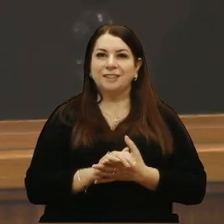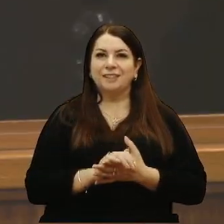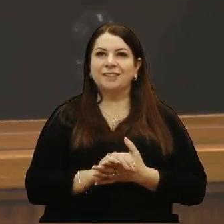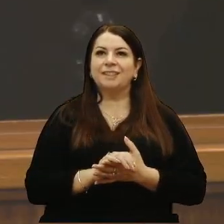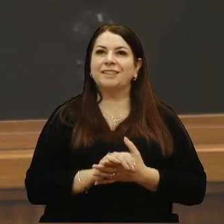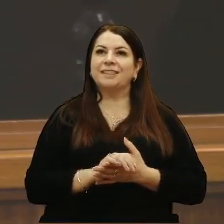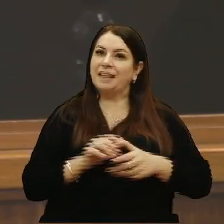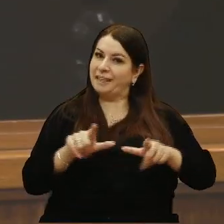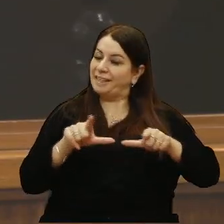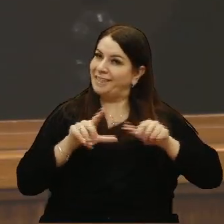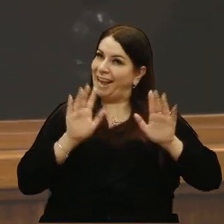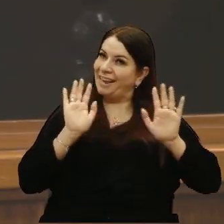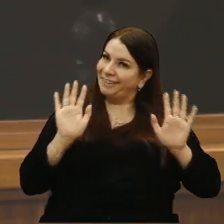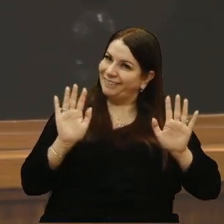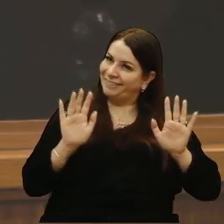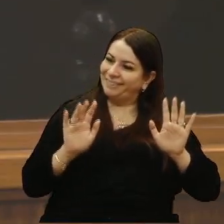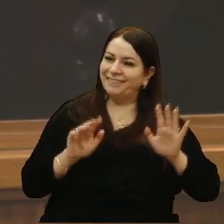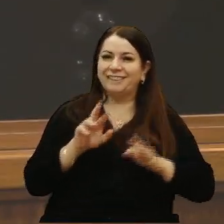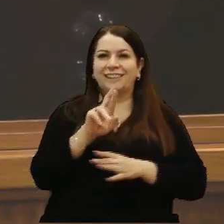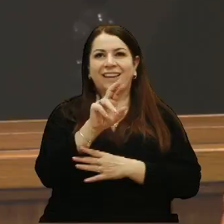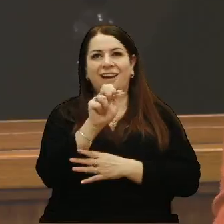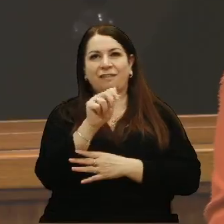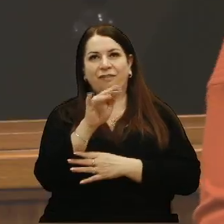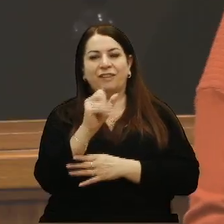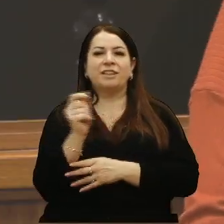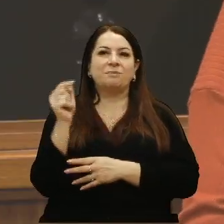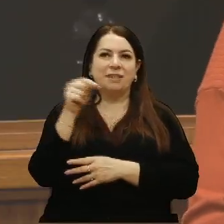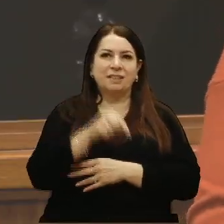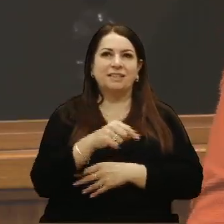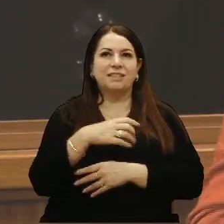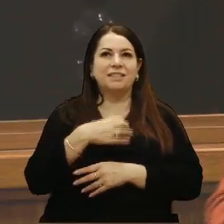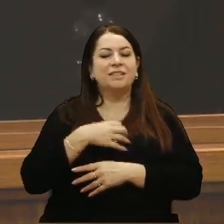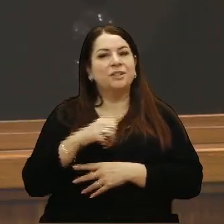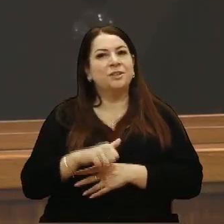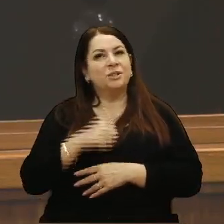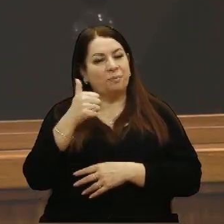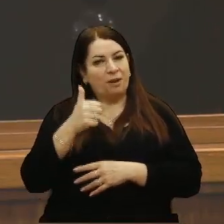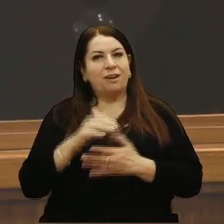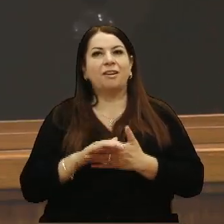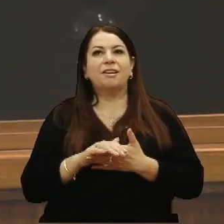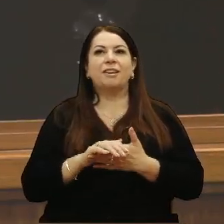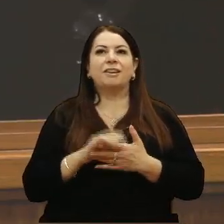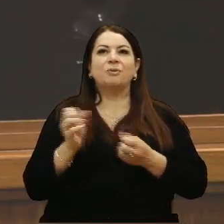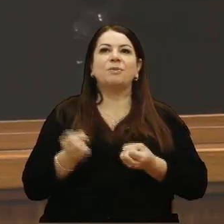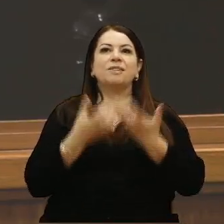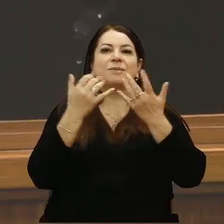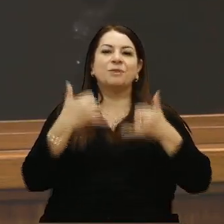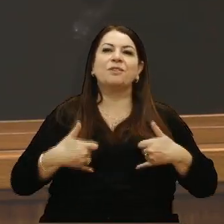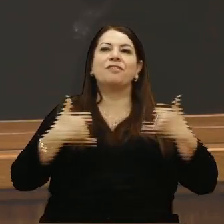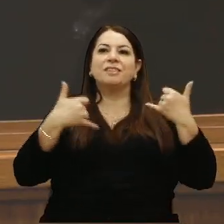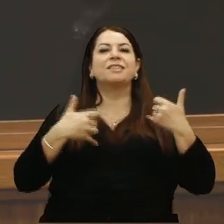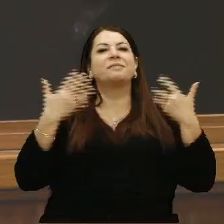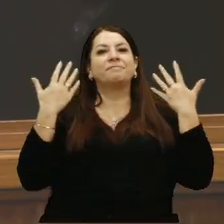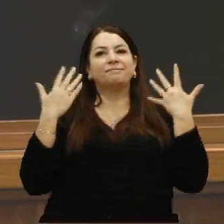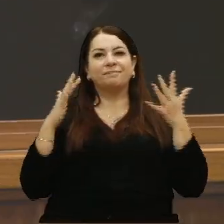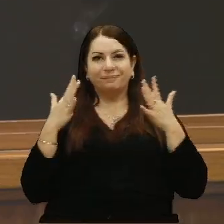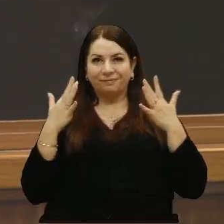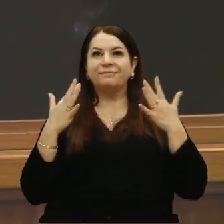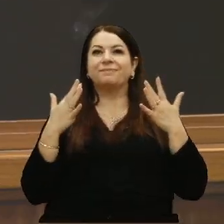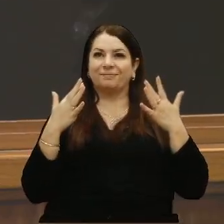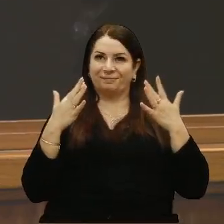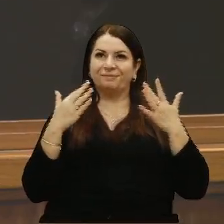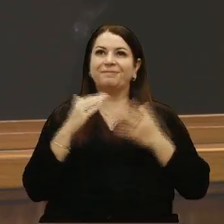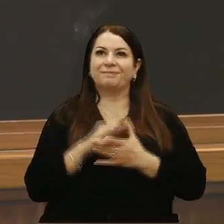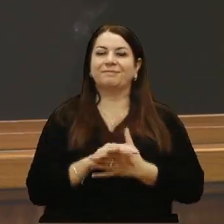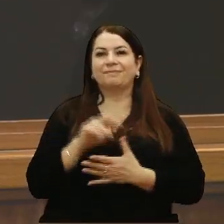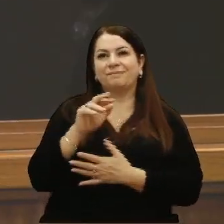de atestado, né, Rafaela? Mas veio aqui porque está se sentindo melhor, comemorar o aniversário. Então, parabéns